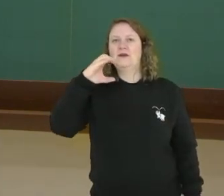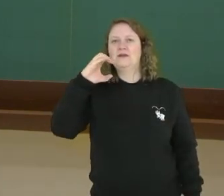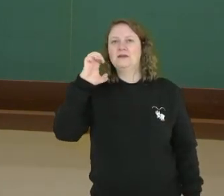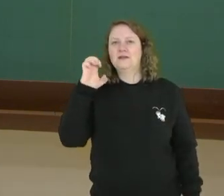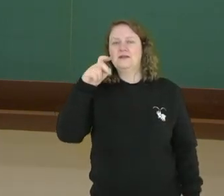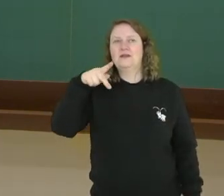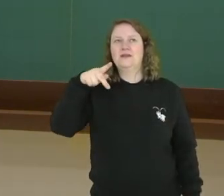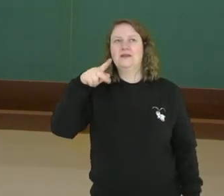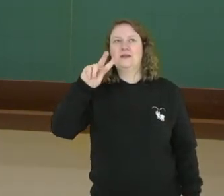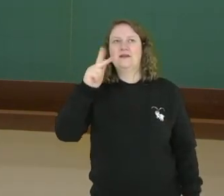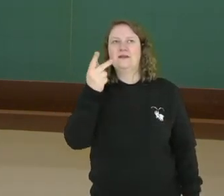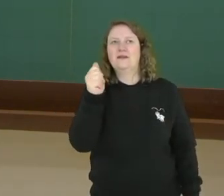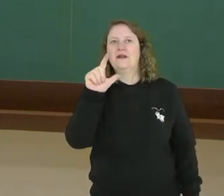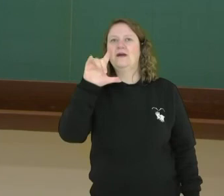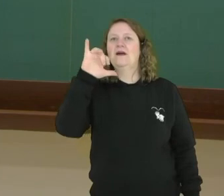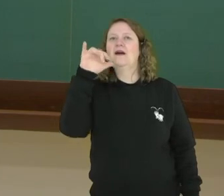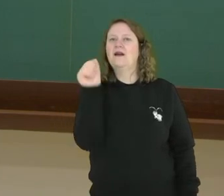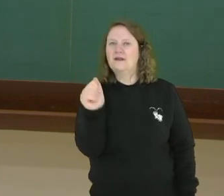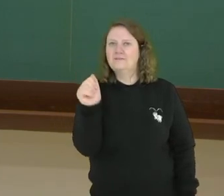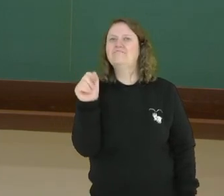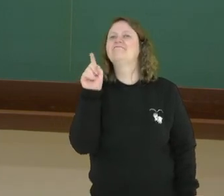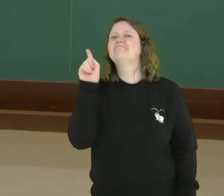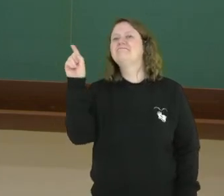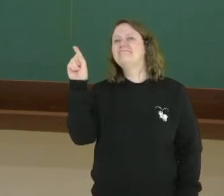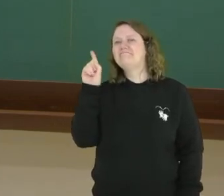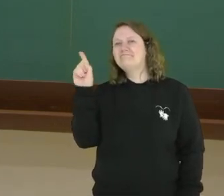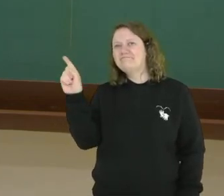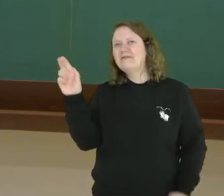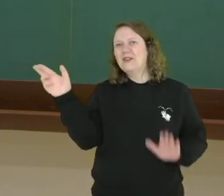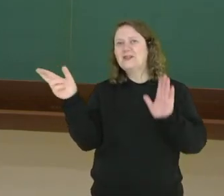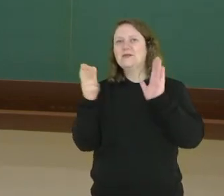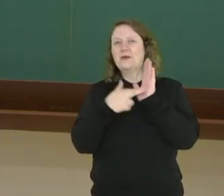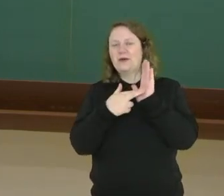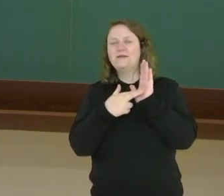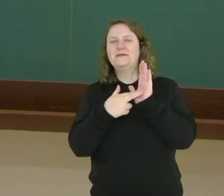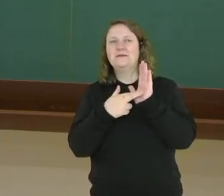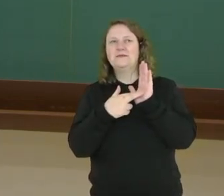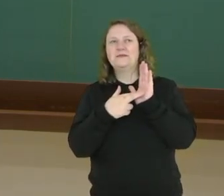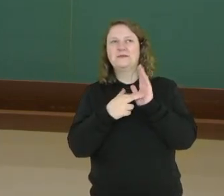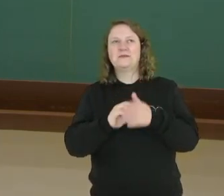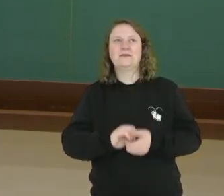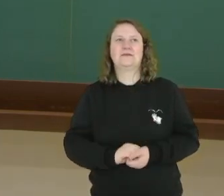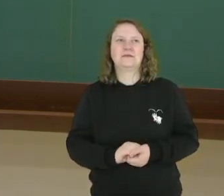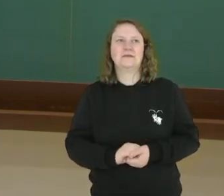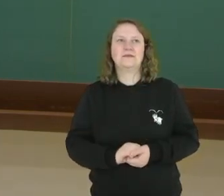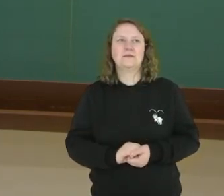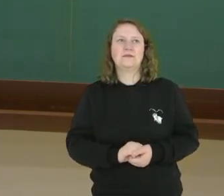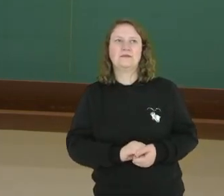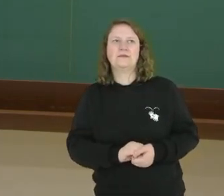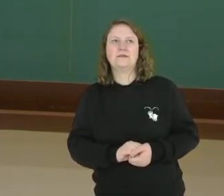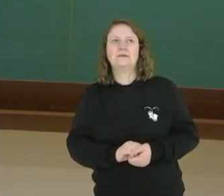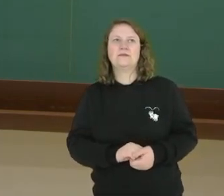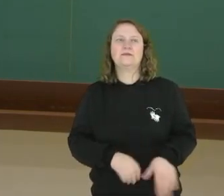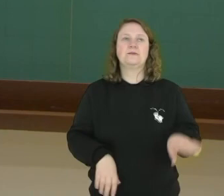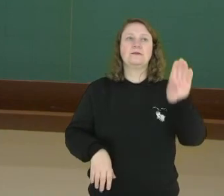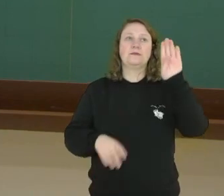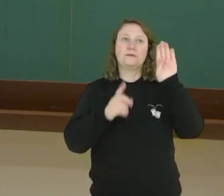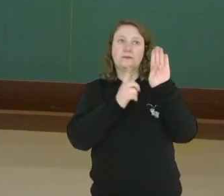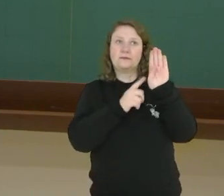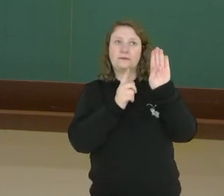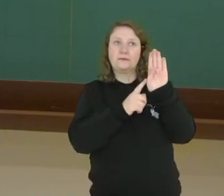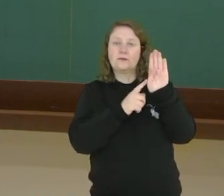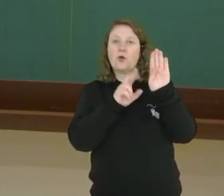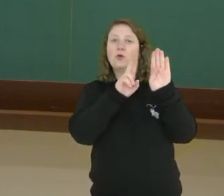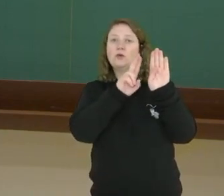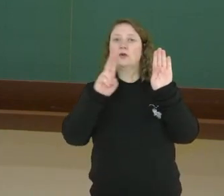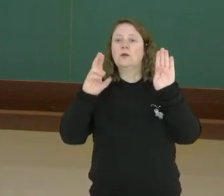Reúne animais endêmicos da Nova Zelândia, que são representados pelos tuataras. Letra B, a